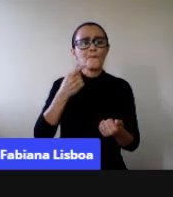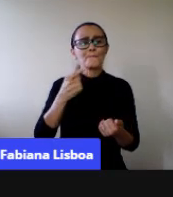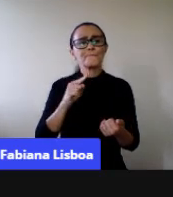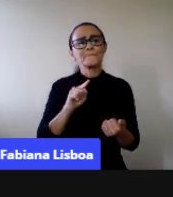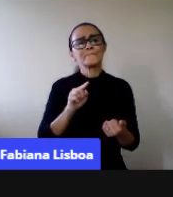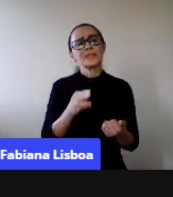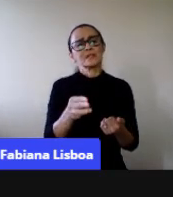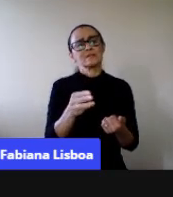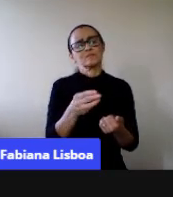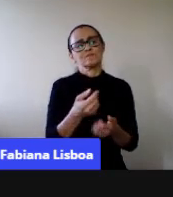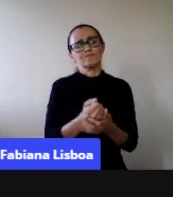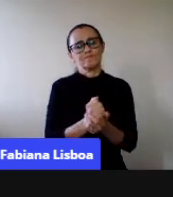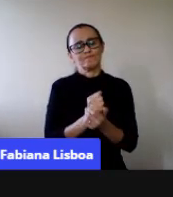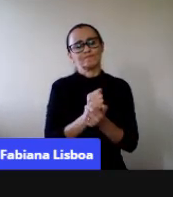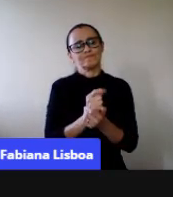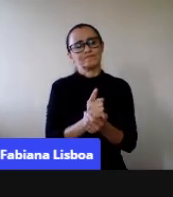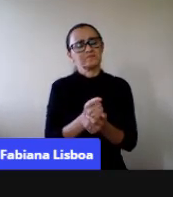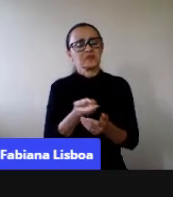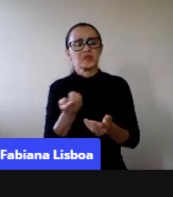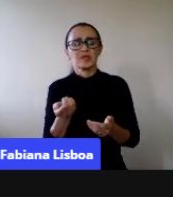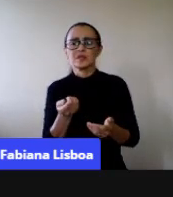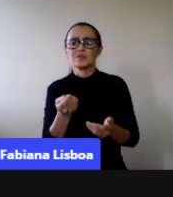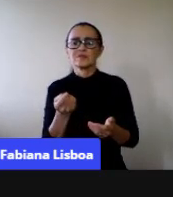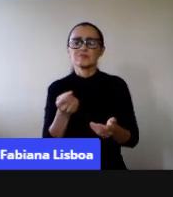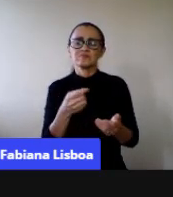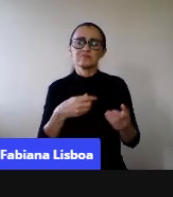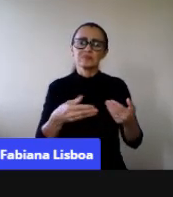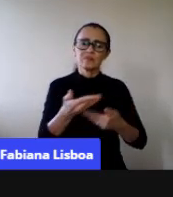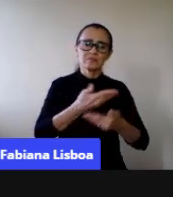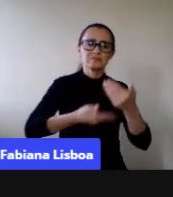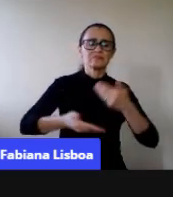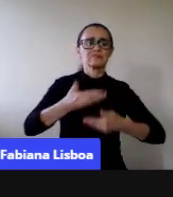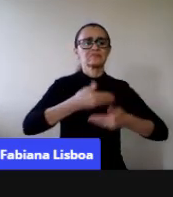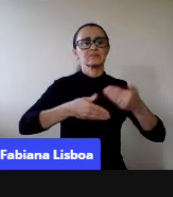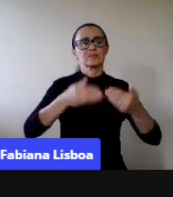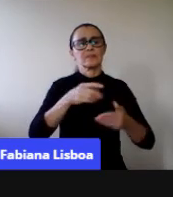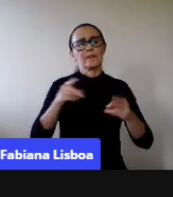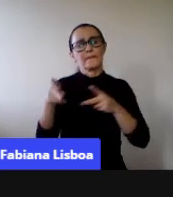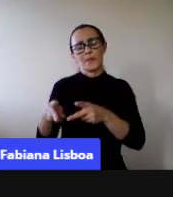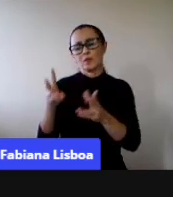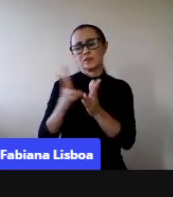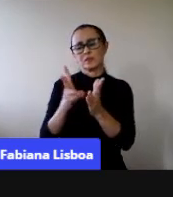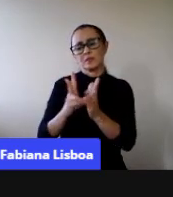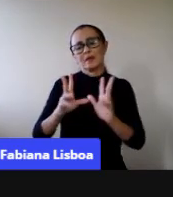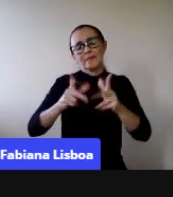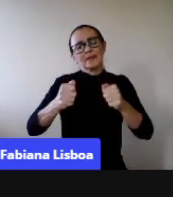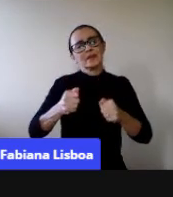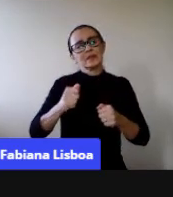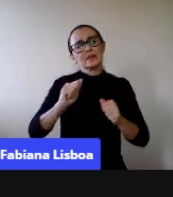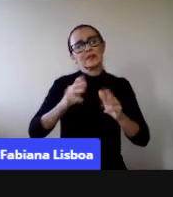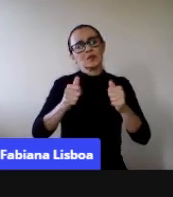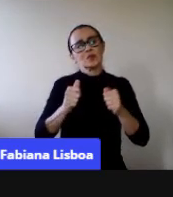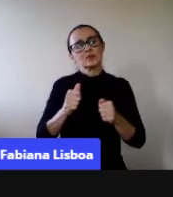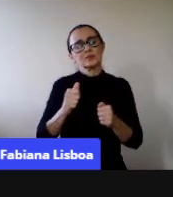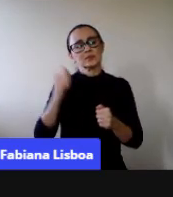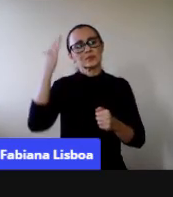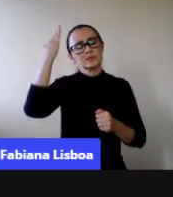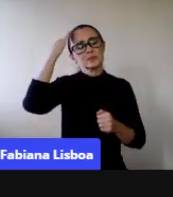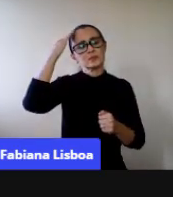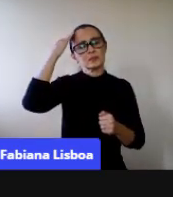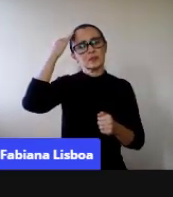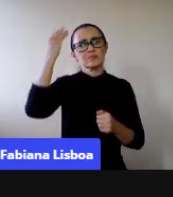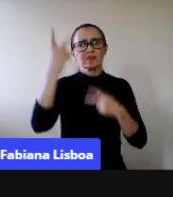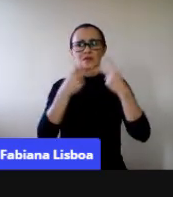convivido com os povos indígenas, mas todos têm uma opinião sobre os indígenas, todos sabem falar, né? Tem